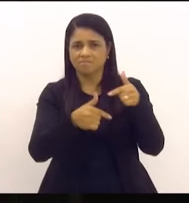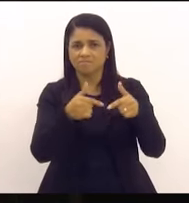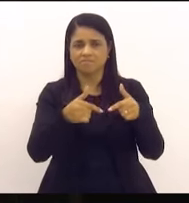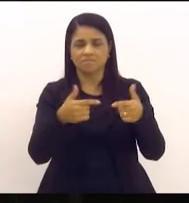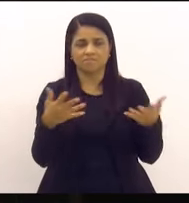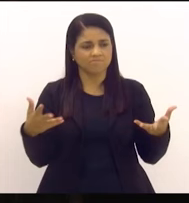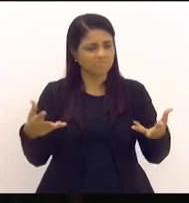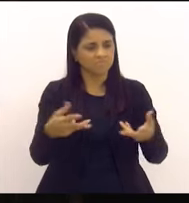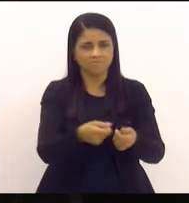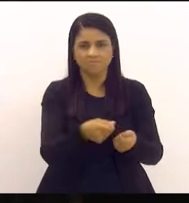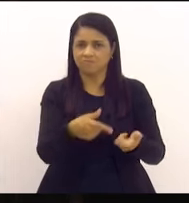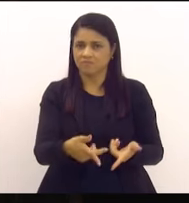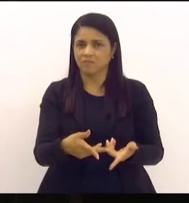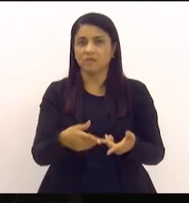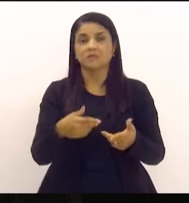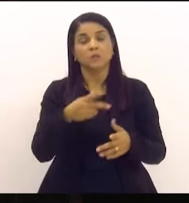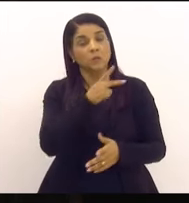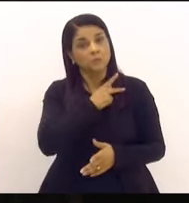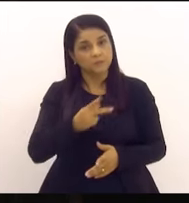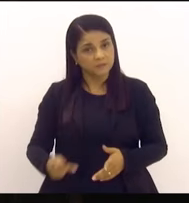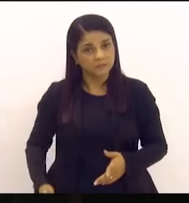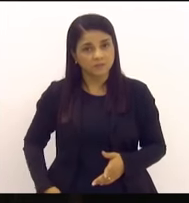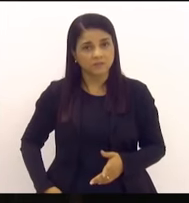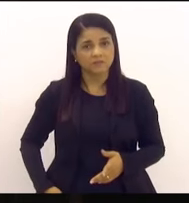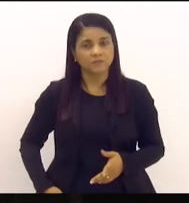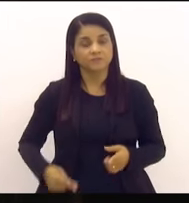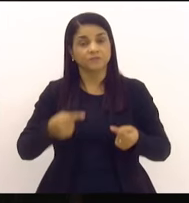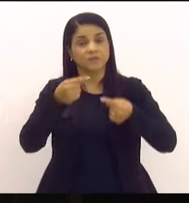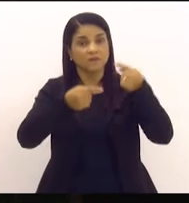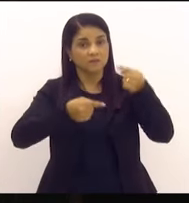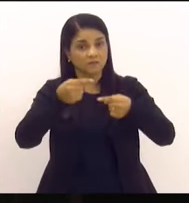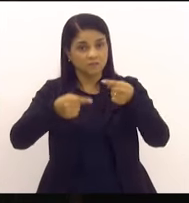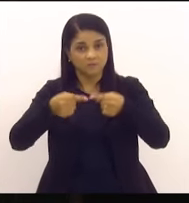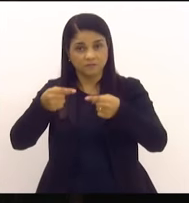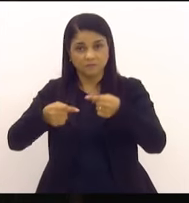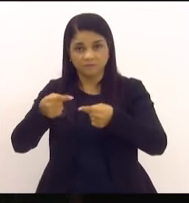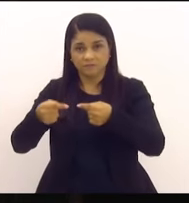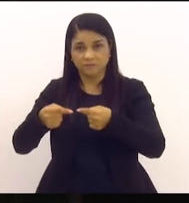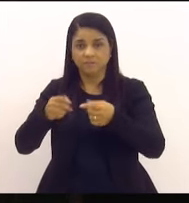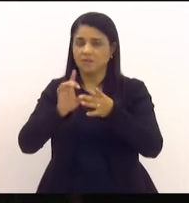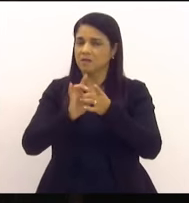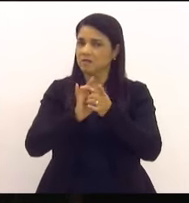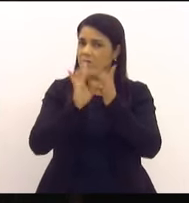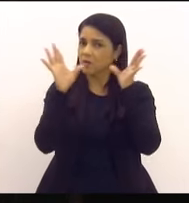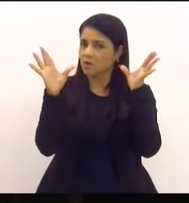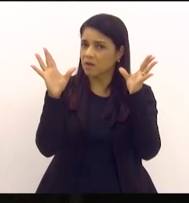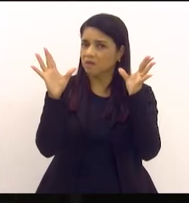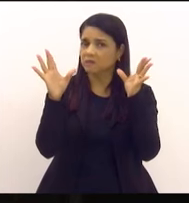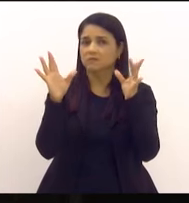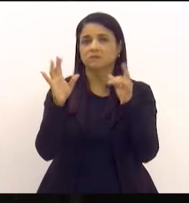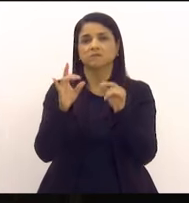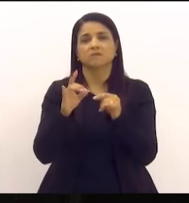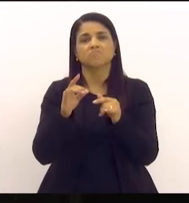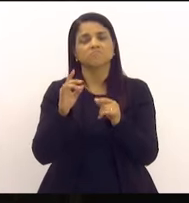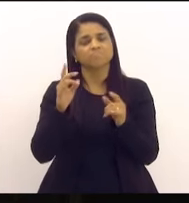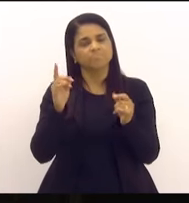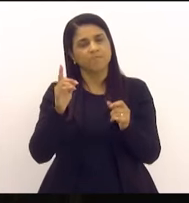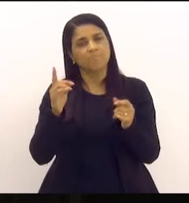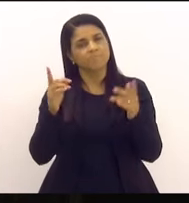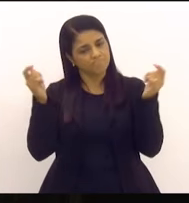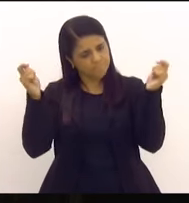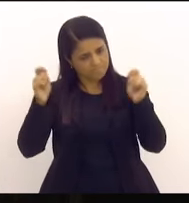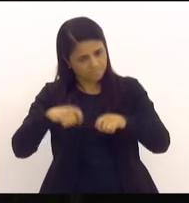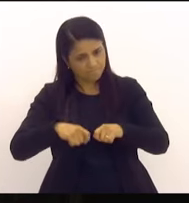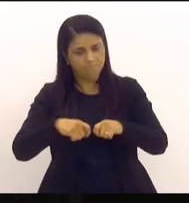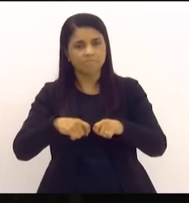Então, senhor presidente, a discussão, ela é democrática, ela é válida,